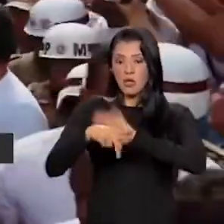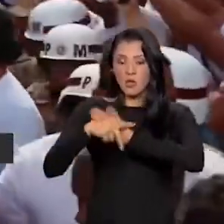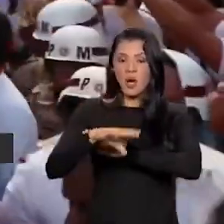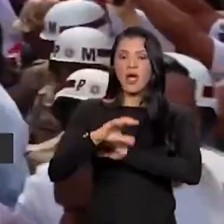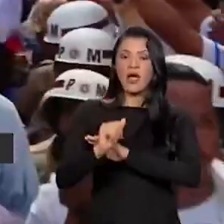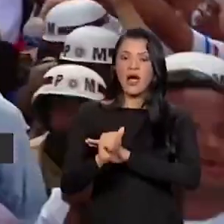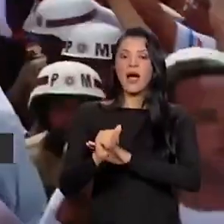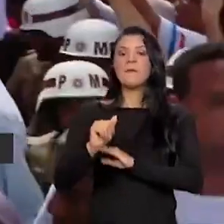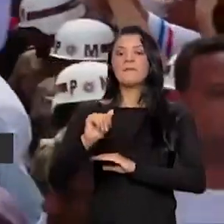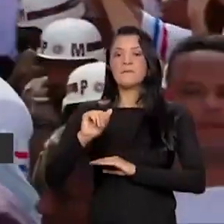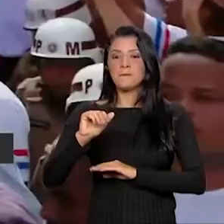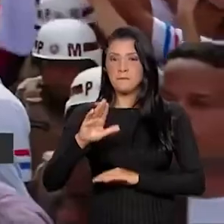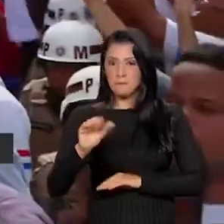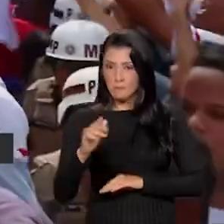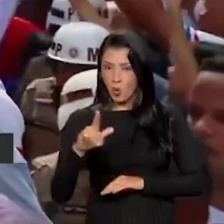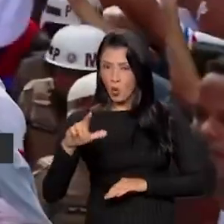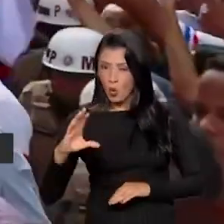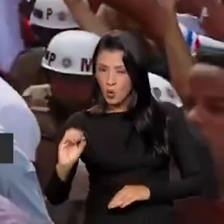da cabocla.